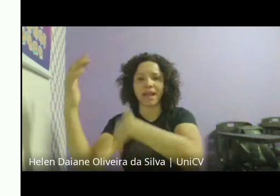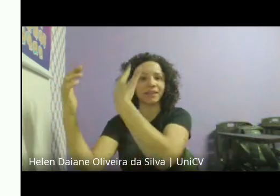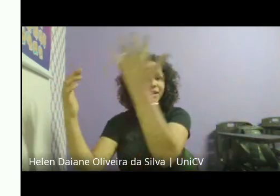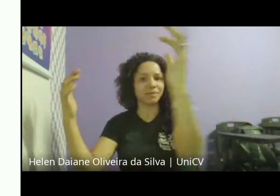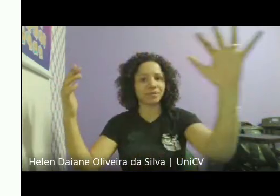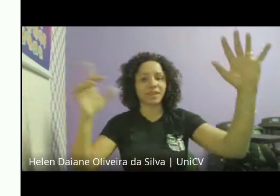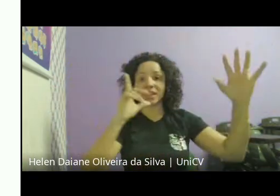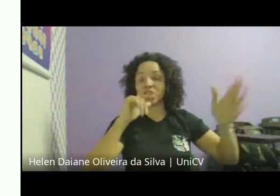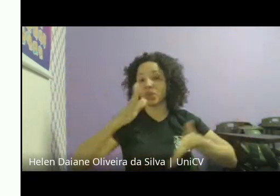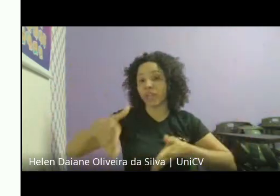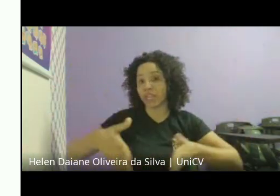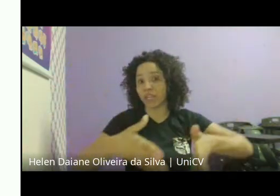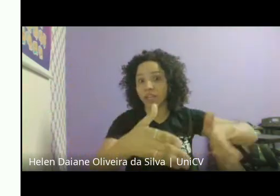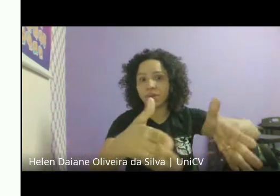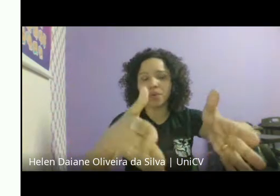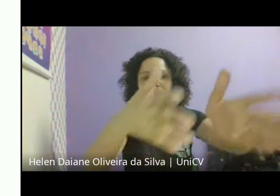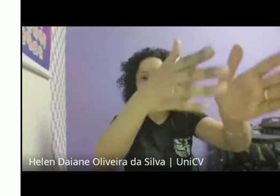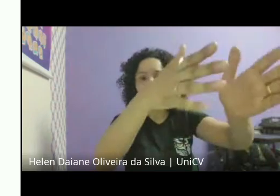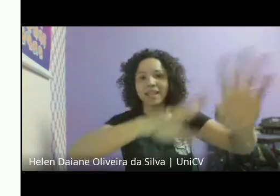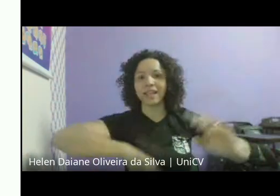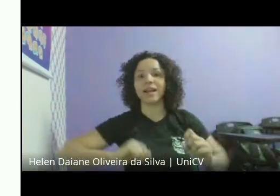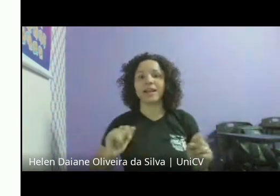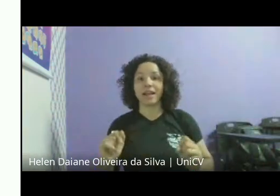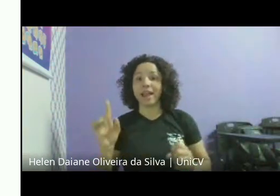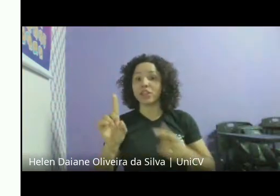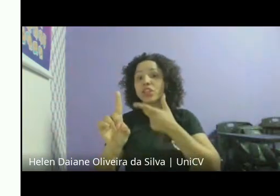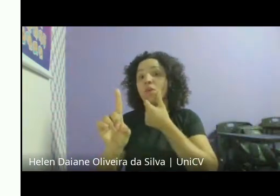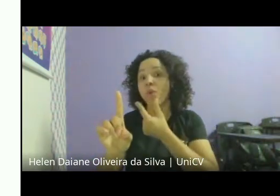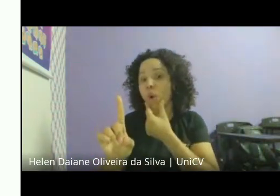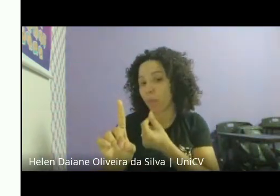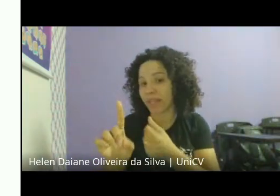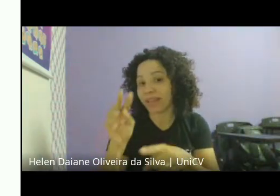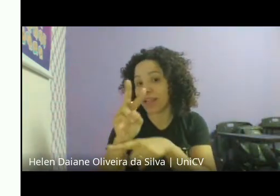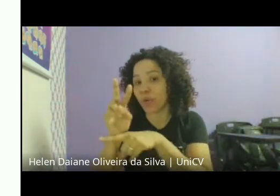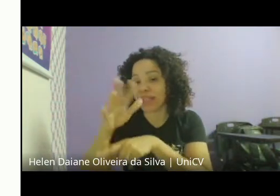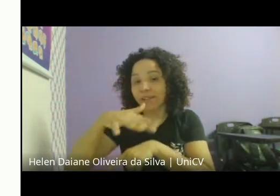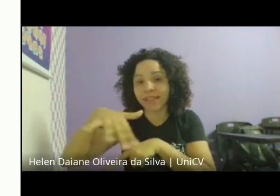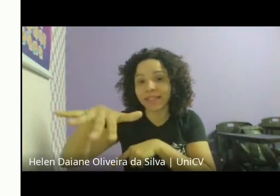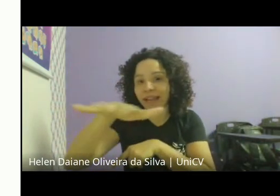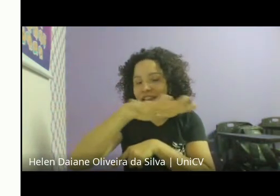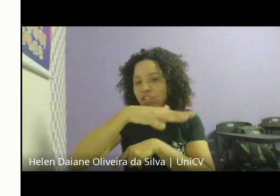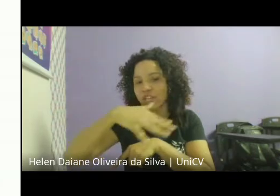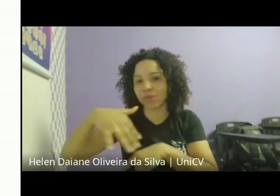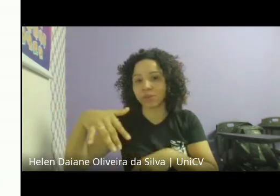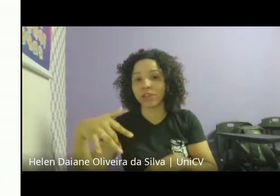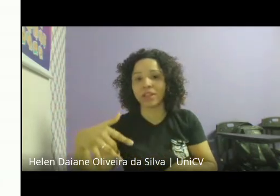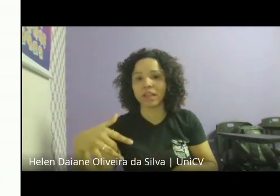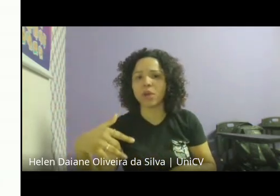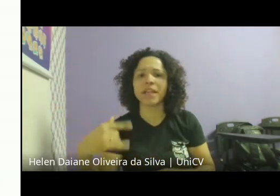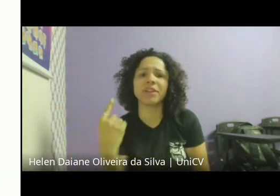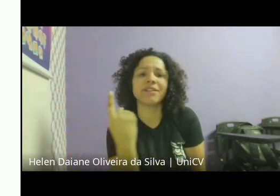de mata, tinha um rio, aí tinha um homem que ele cuidava ali daquela